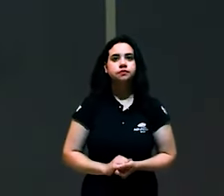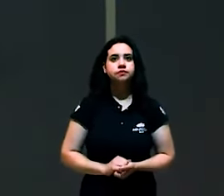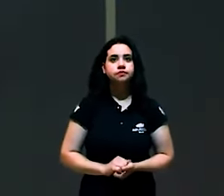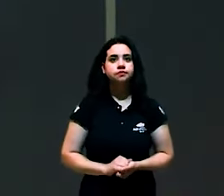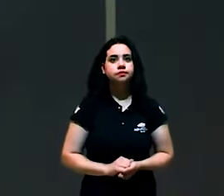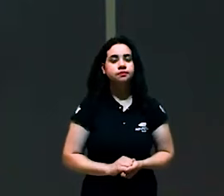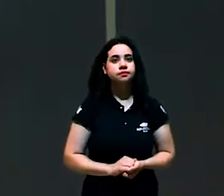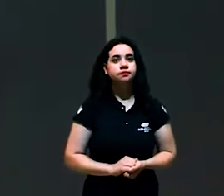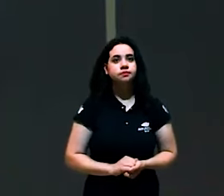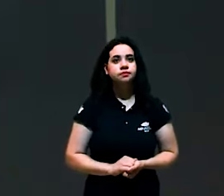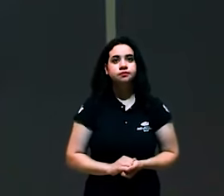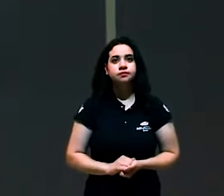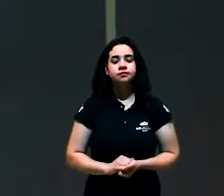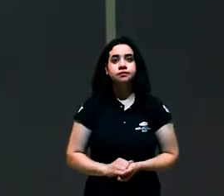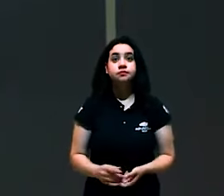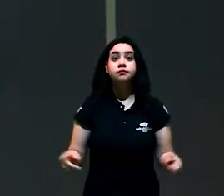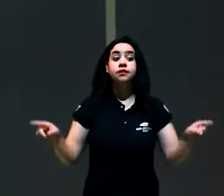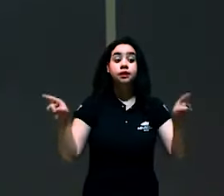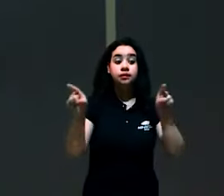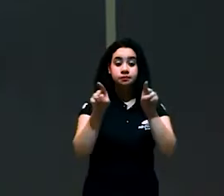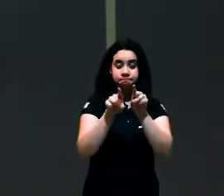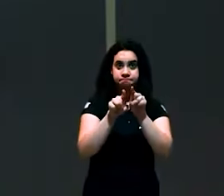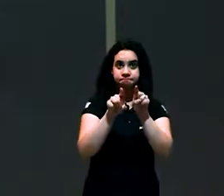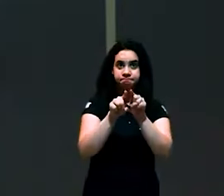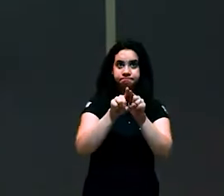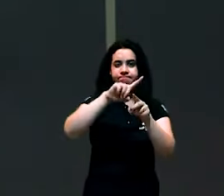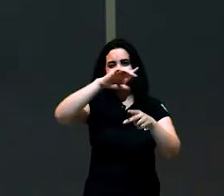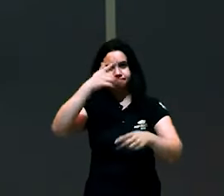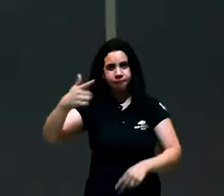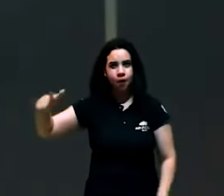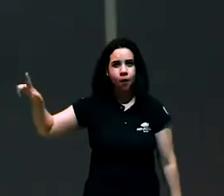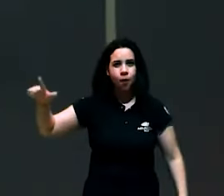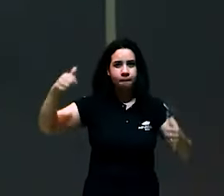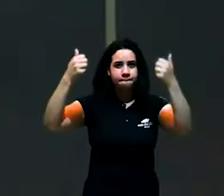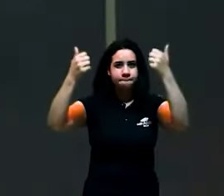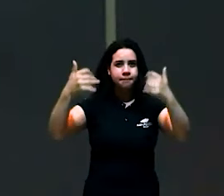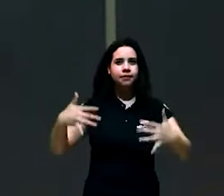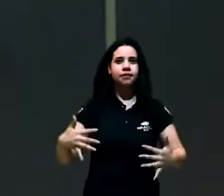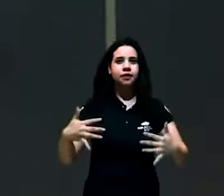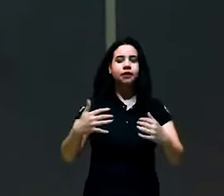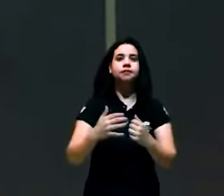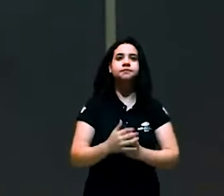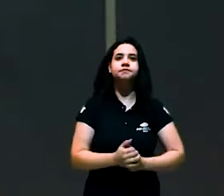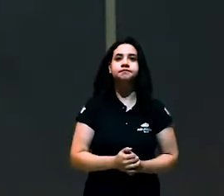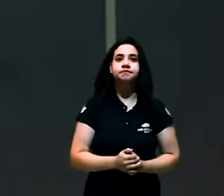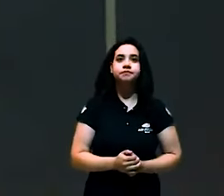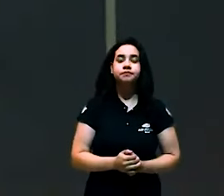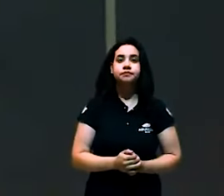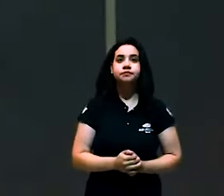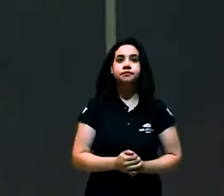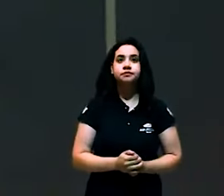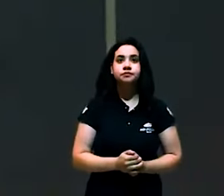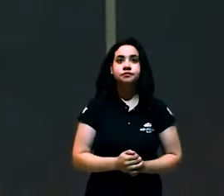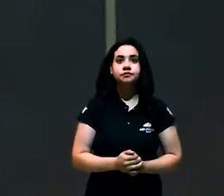E quando falo da igreja de Deus em Cristo, é a terceira igreja mais